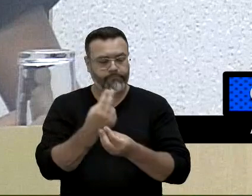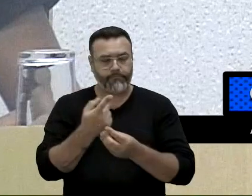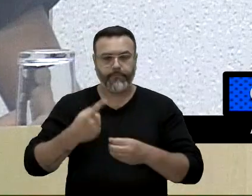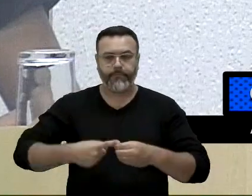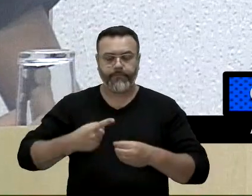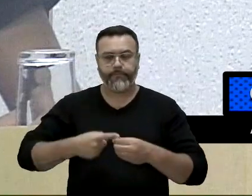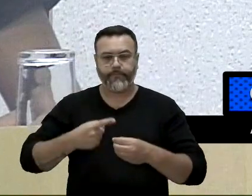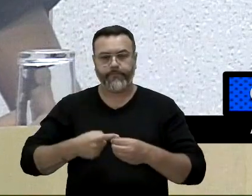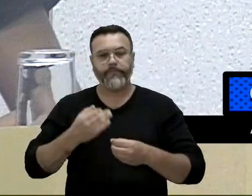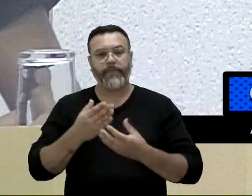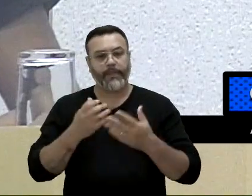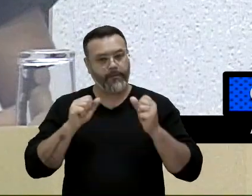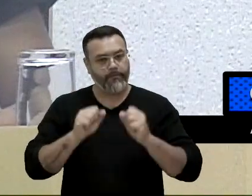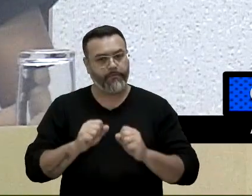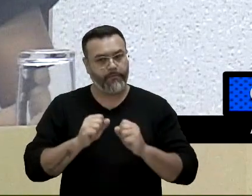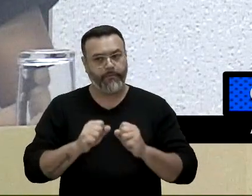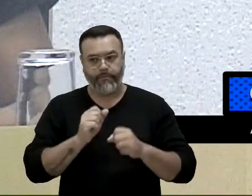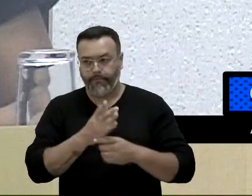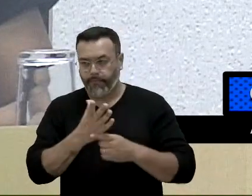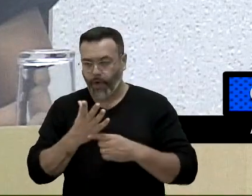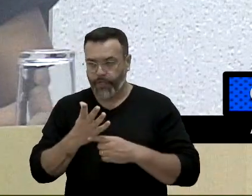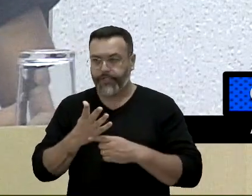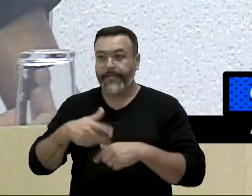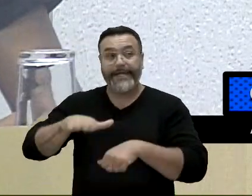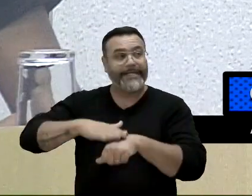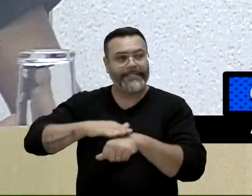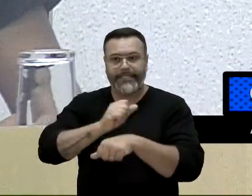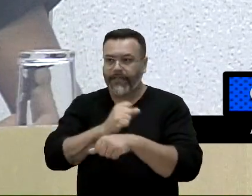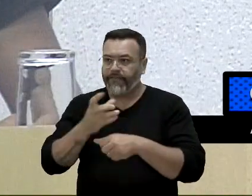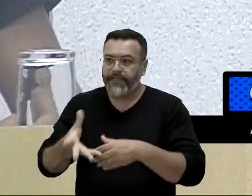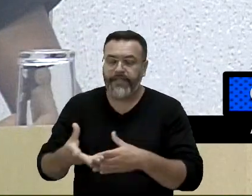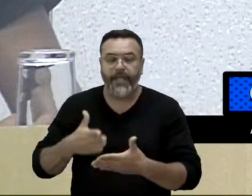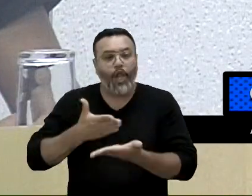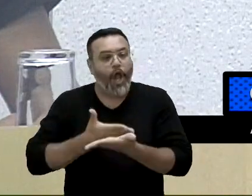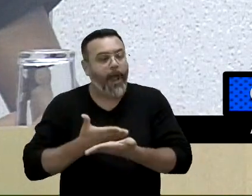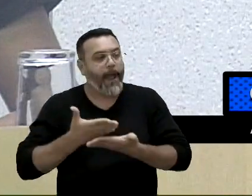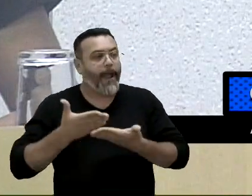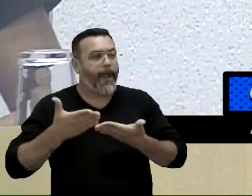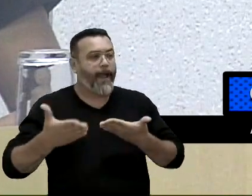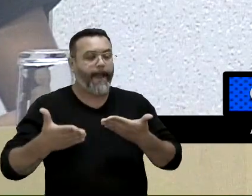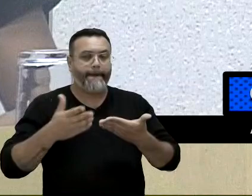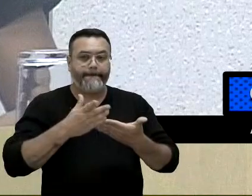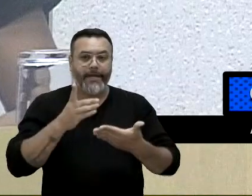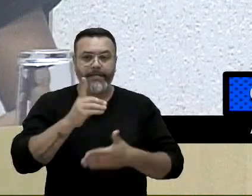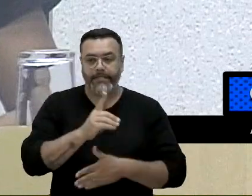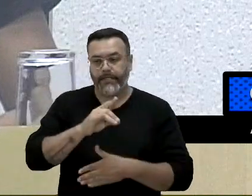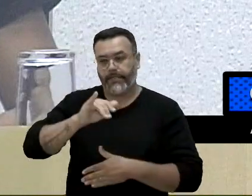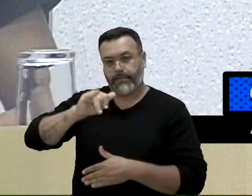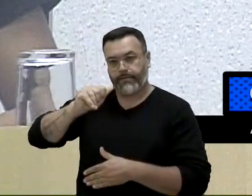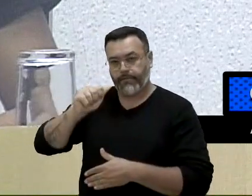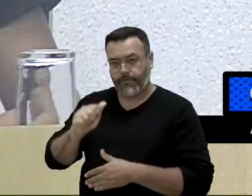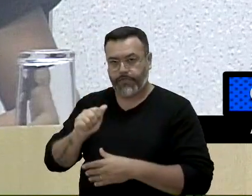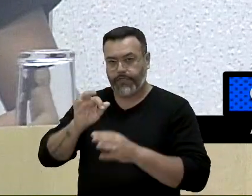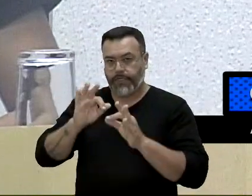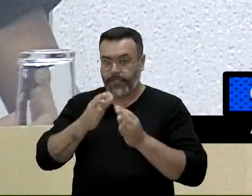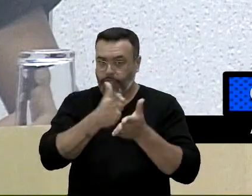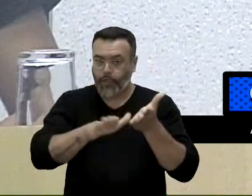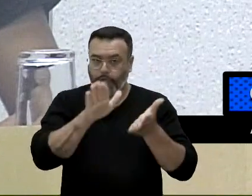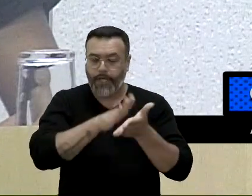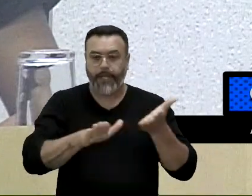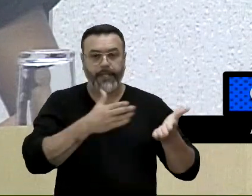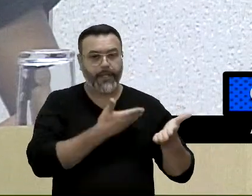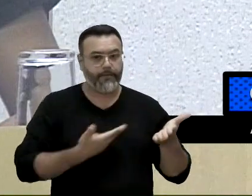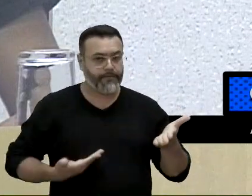condições de instituir a partir de uma data no nosso calendário municipal,